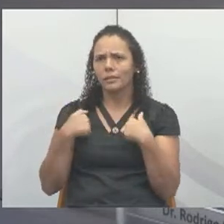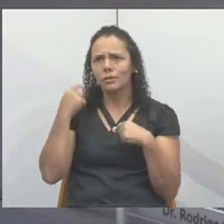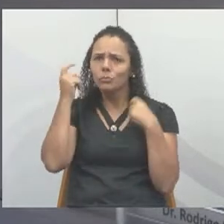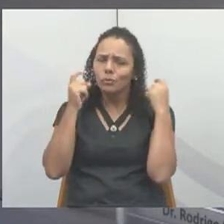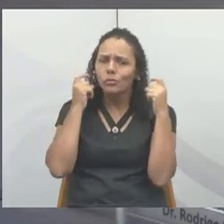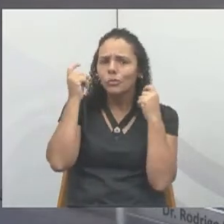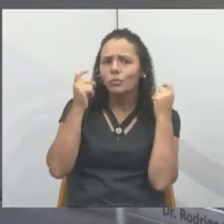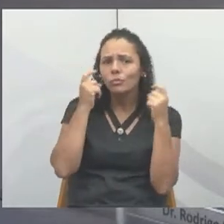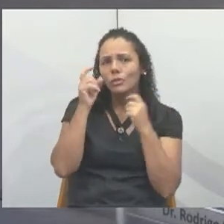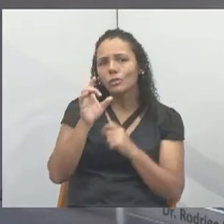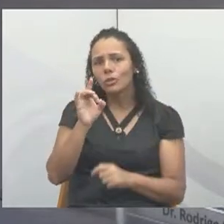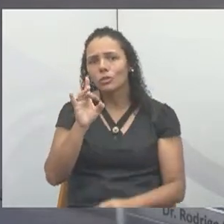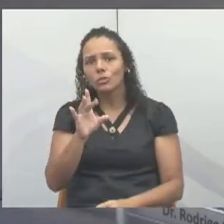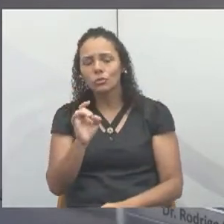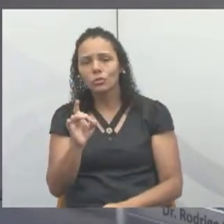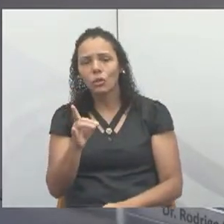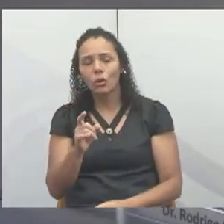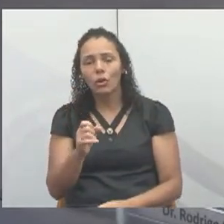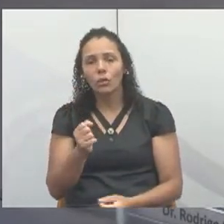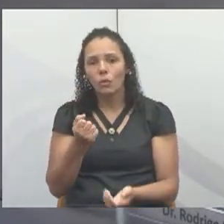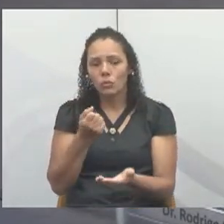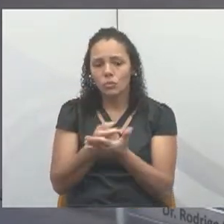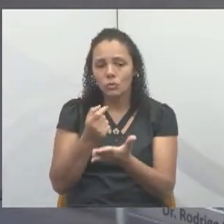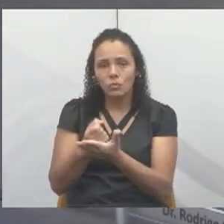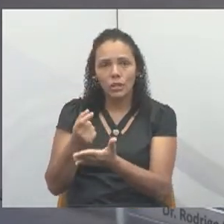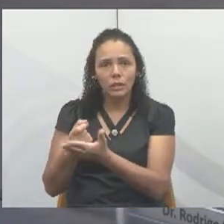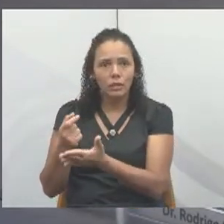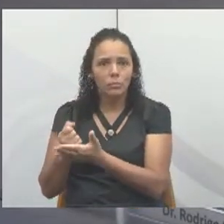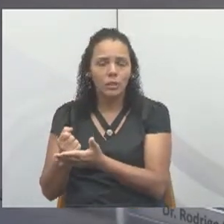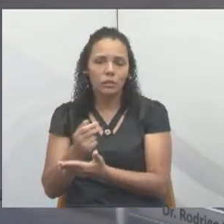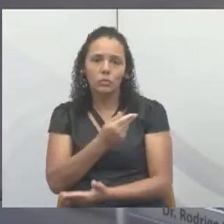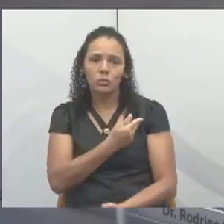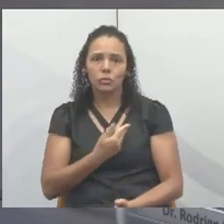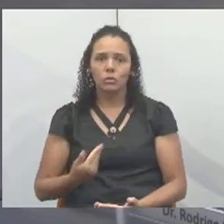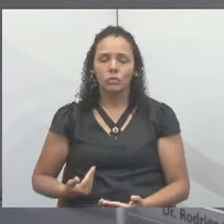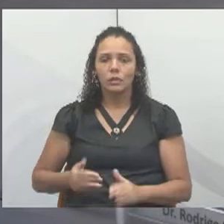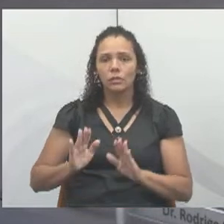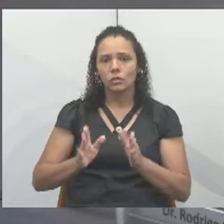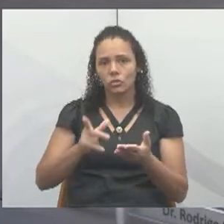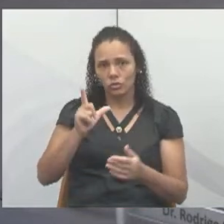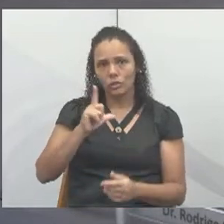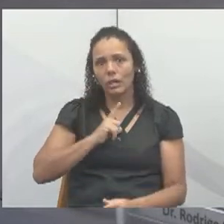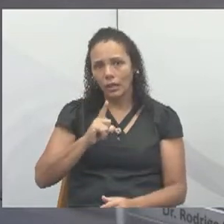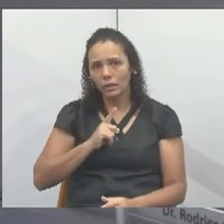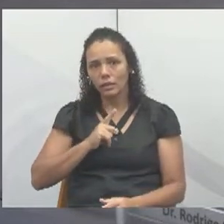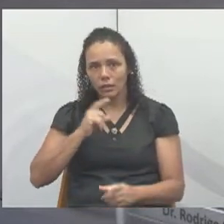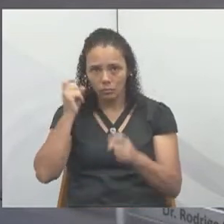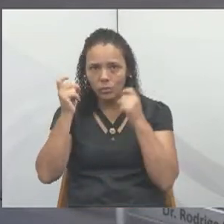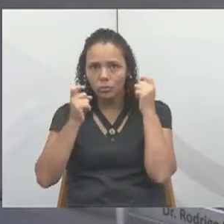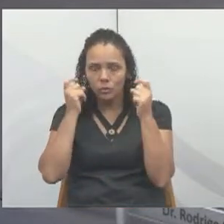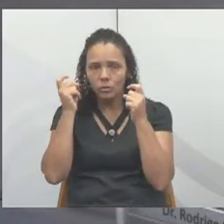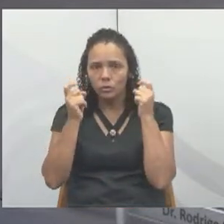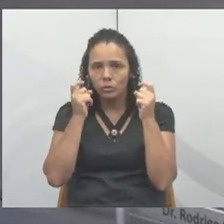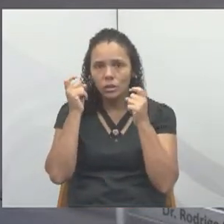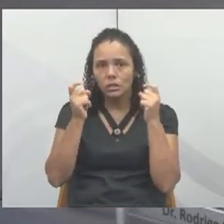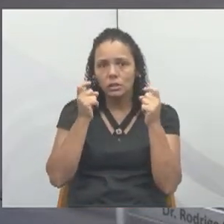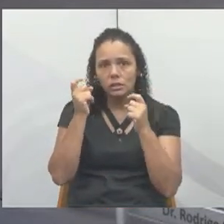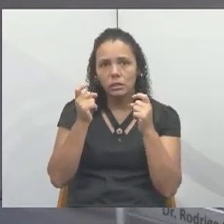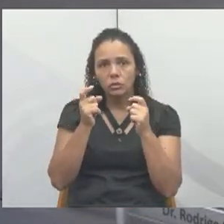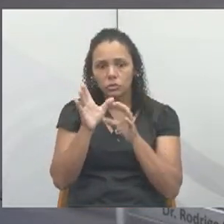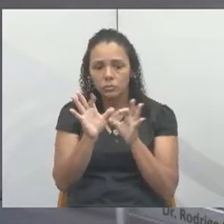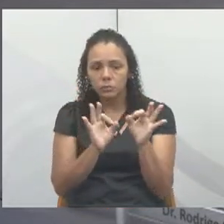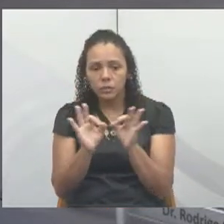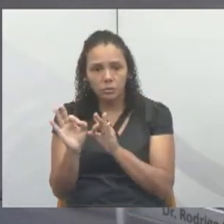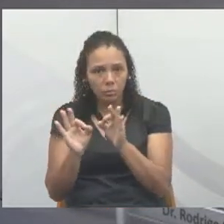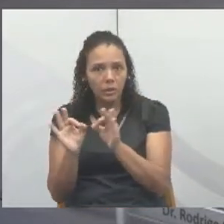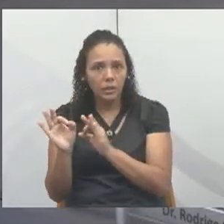preocupação é só com as contas públicas. Então, já existe essa preocupação em se fazer esse contingenciamento de gastos aí,